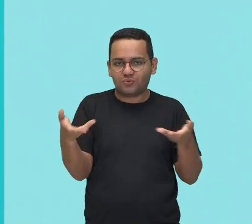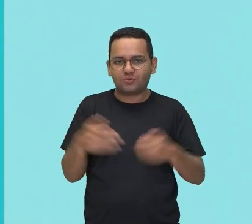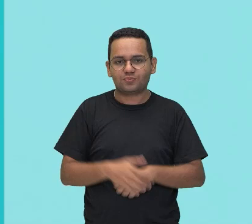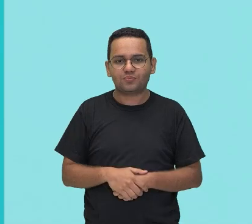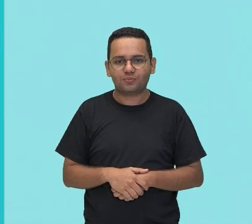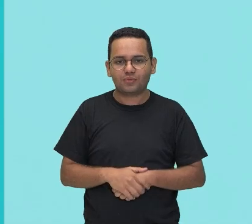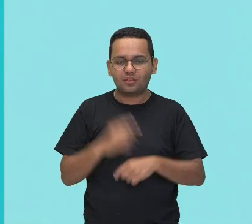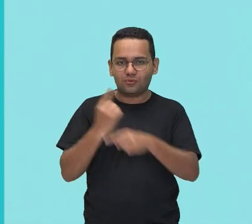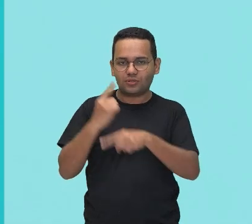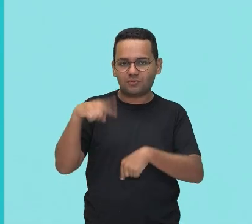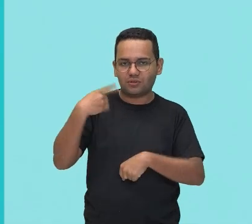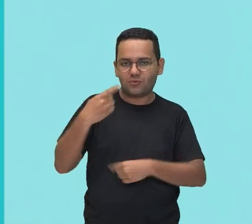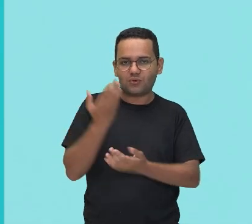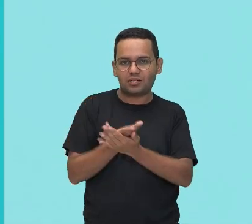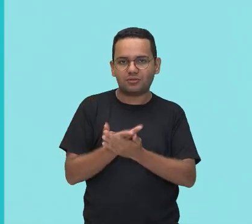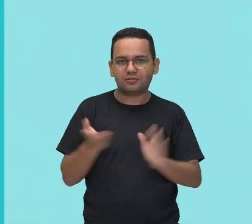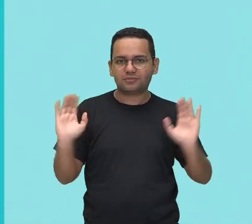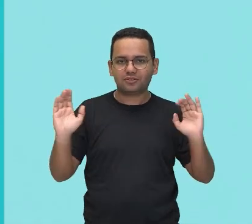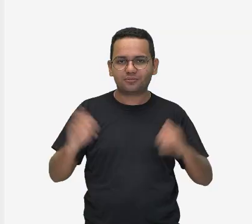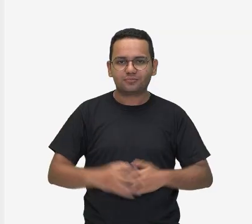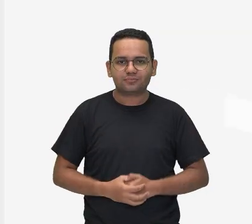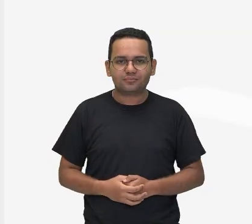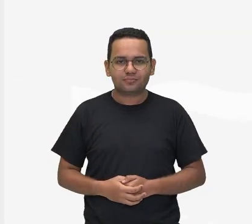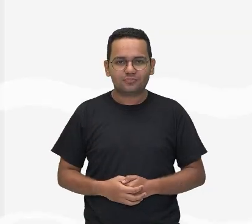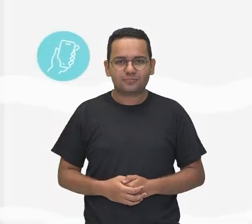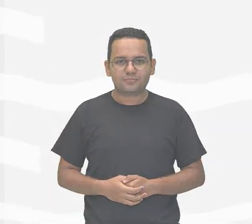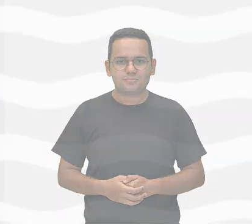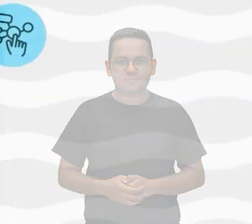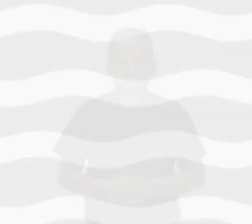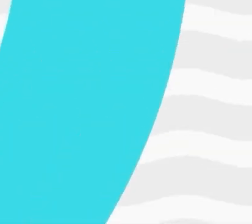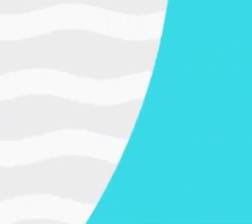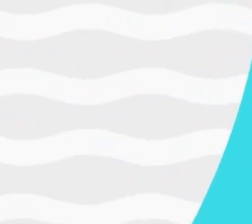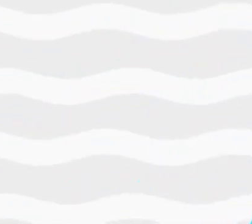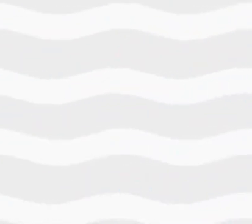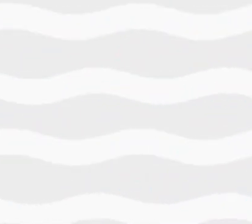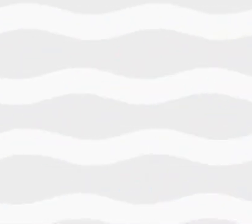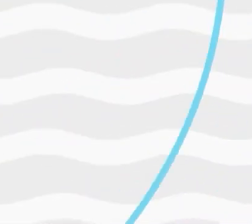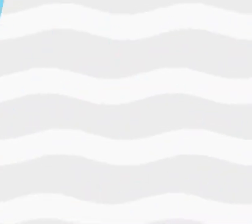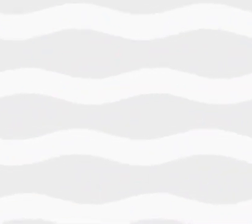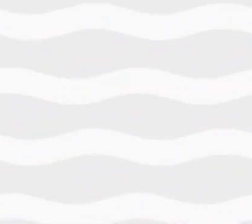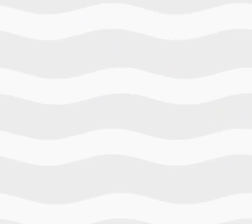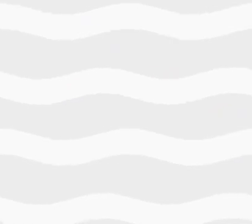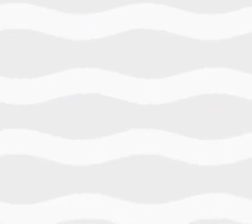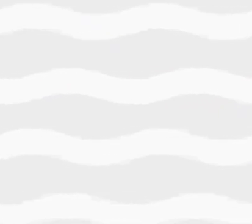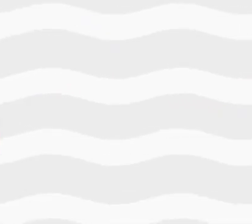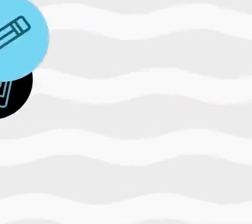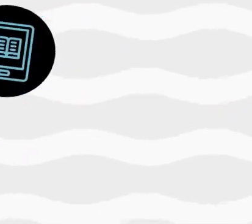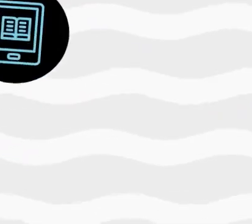encontra numa próxima oportunidade.